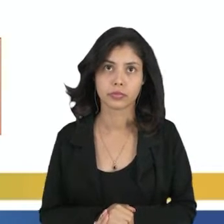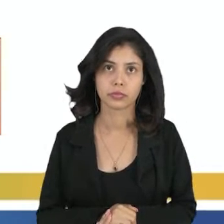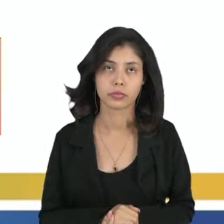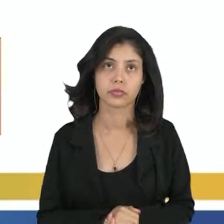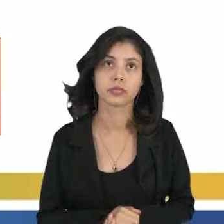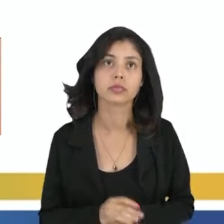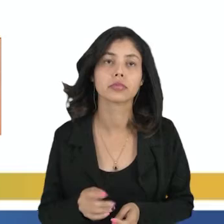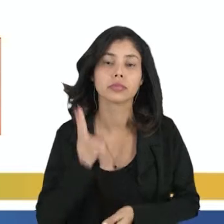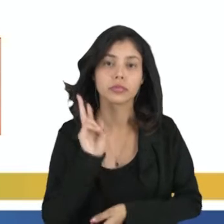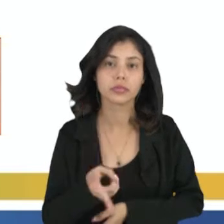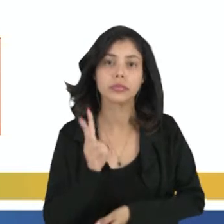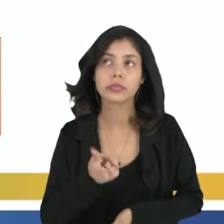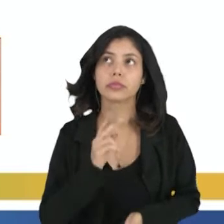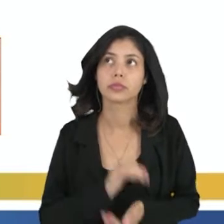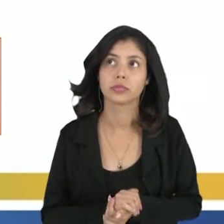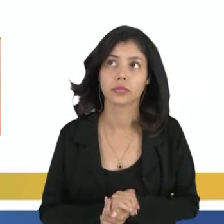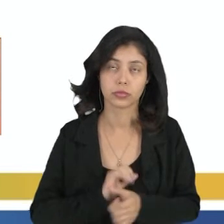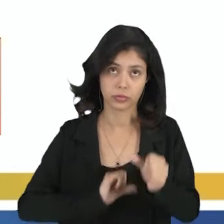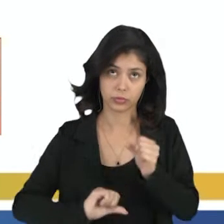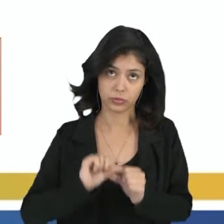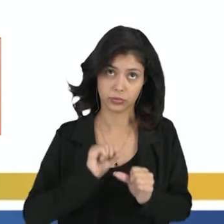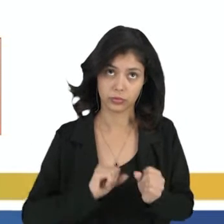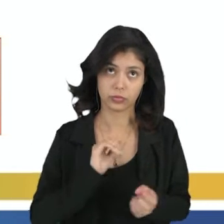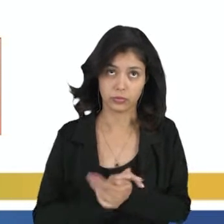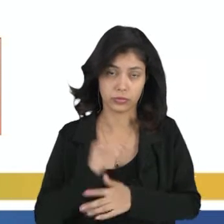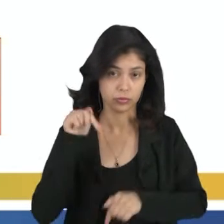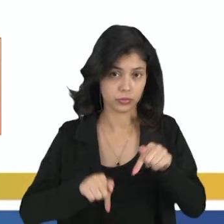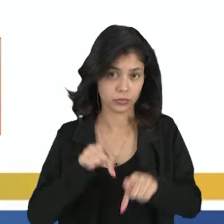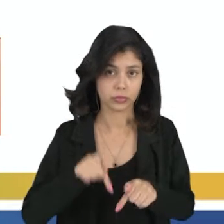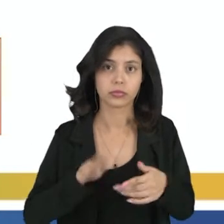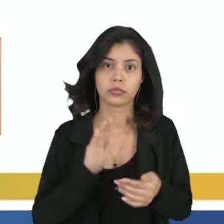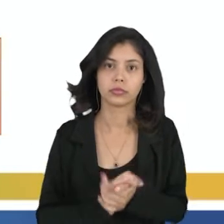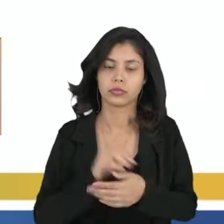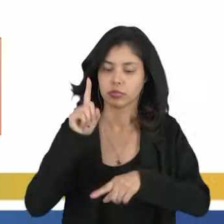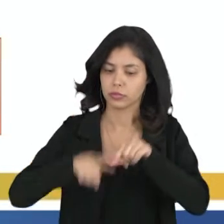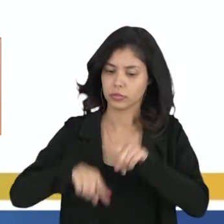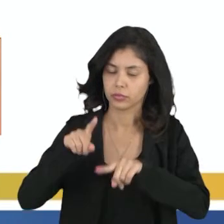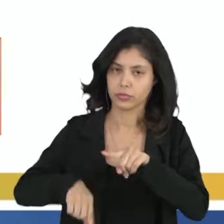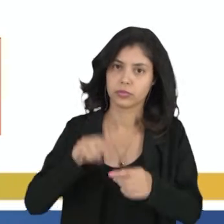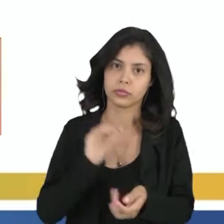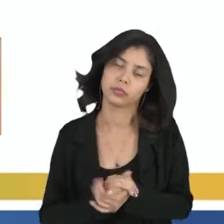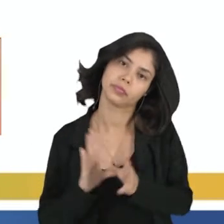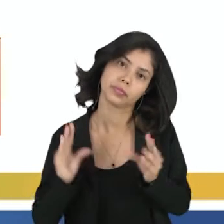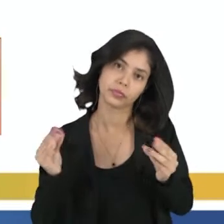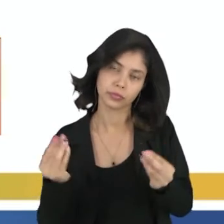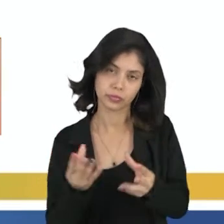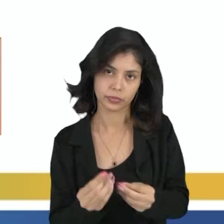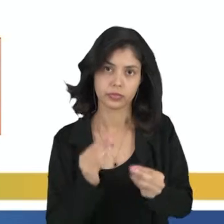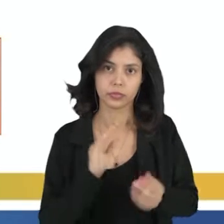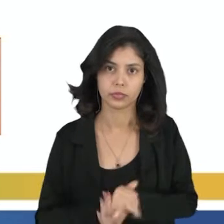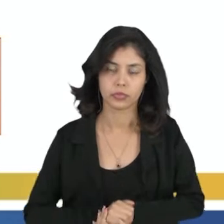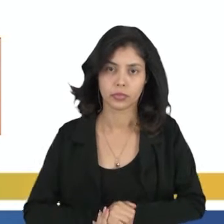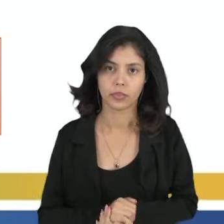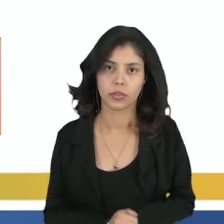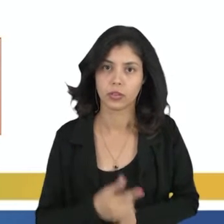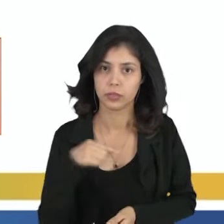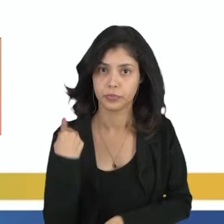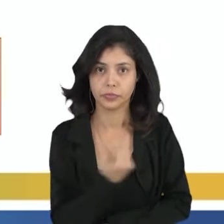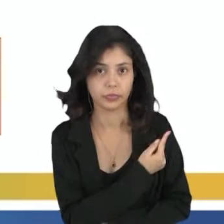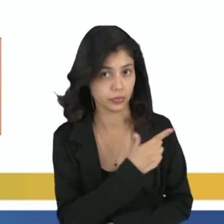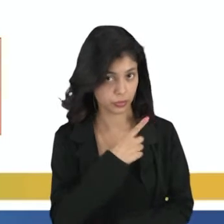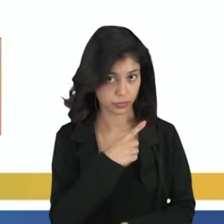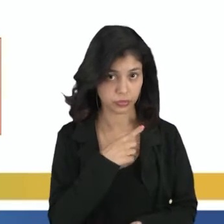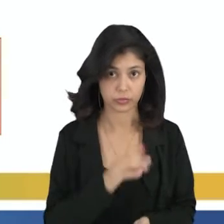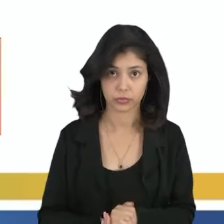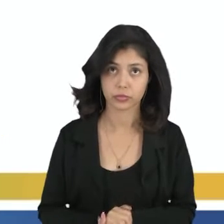as vezes que a gente tem mudança na composição química da matéria, ou seja, nas substâncias, nós temos uma